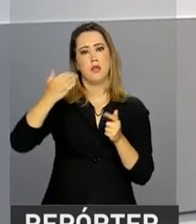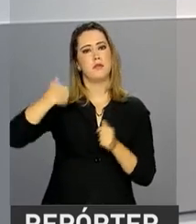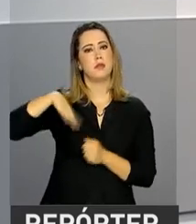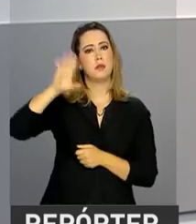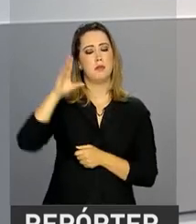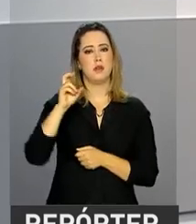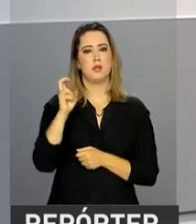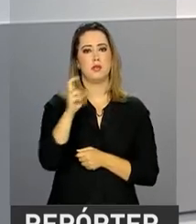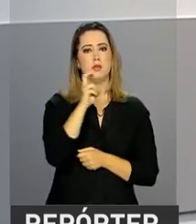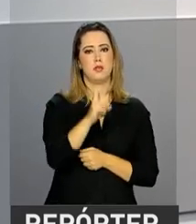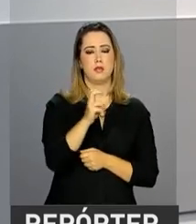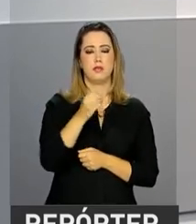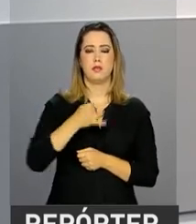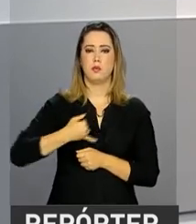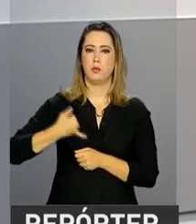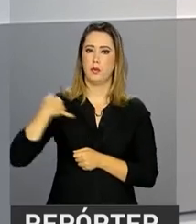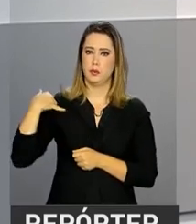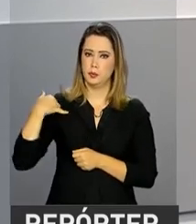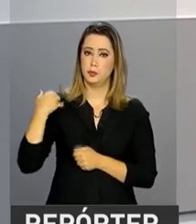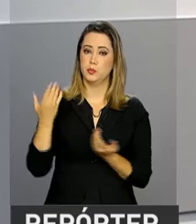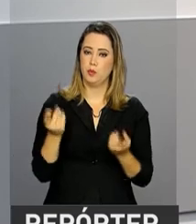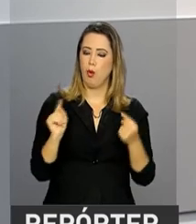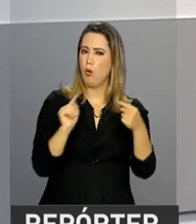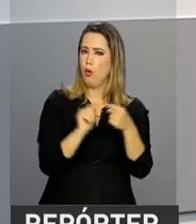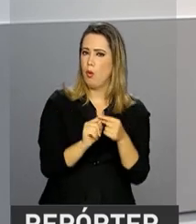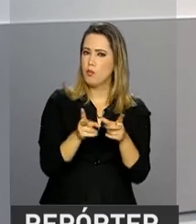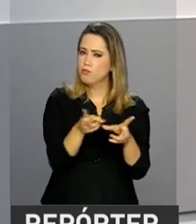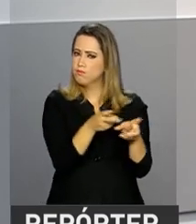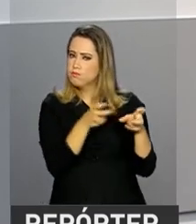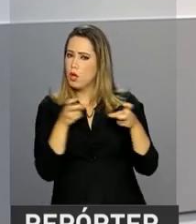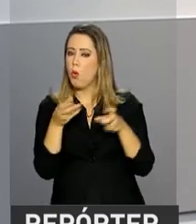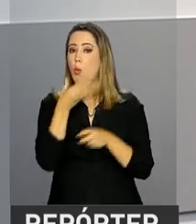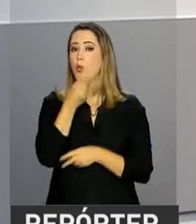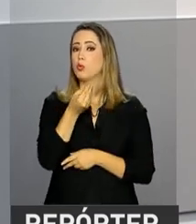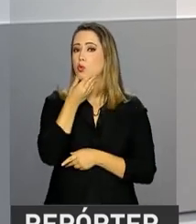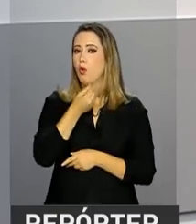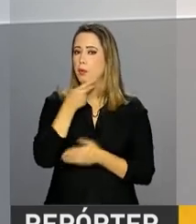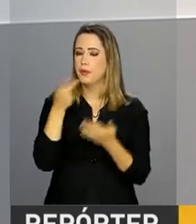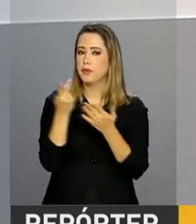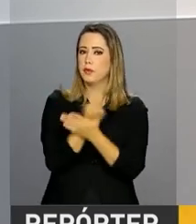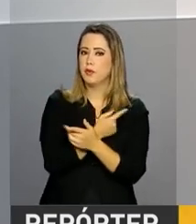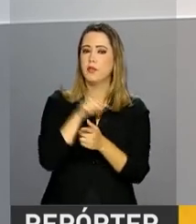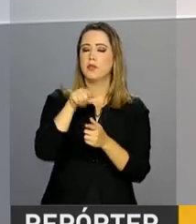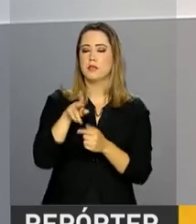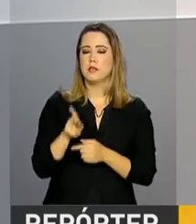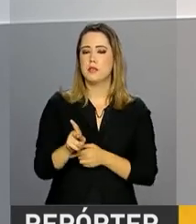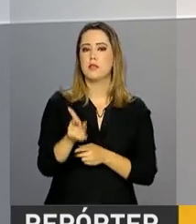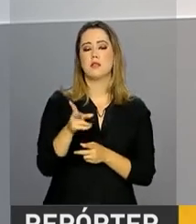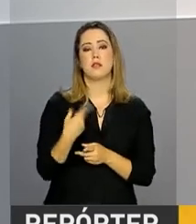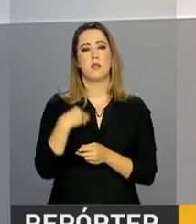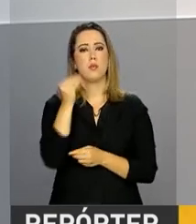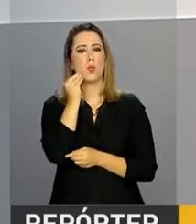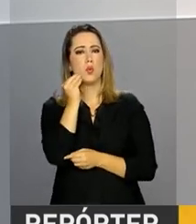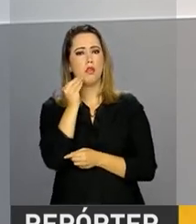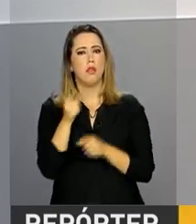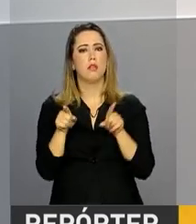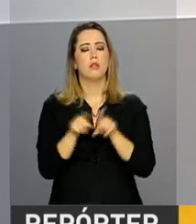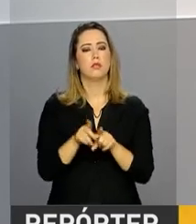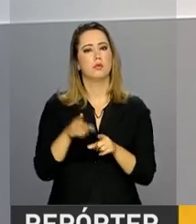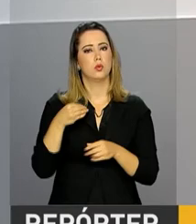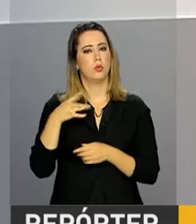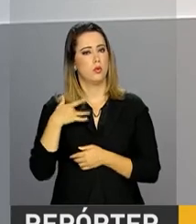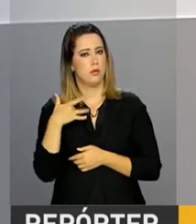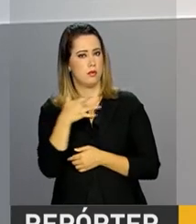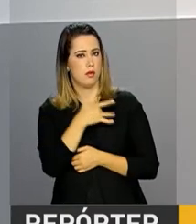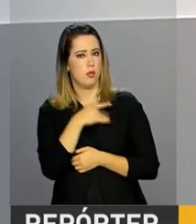mais de 55 anos o objetivo da campanha é sensibilizar os homens a realizar o exame regularmente e cuidar da saúde está